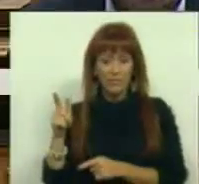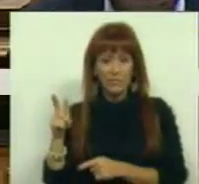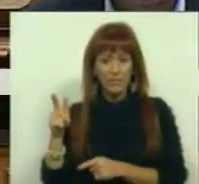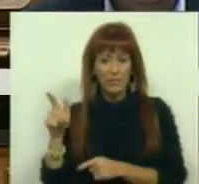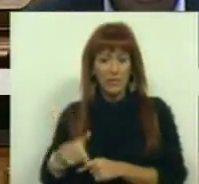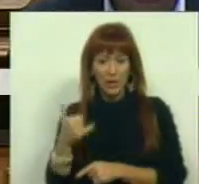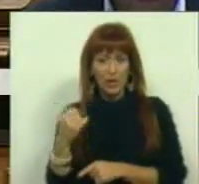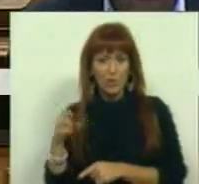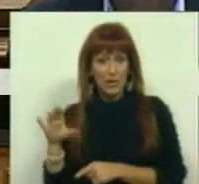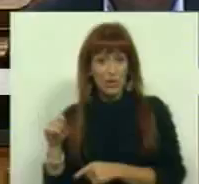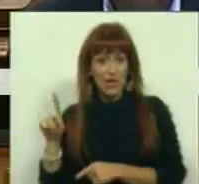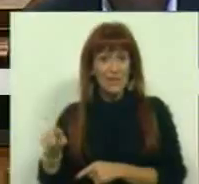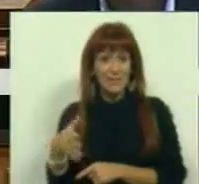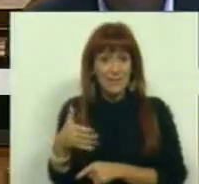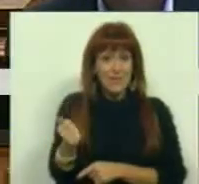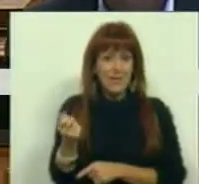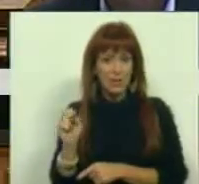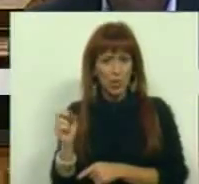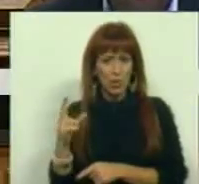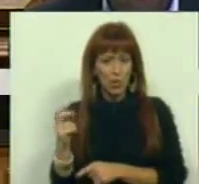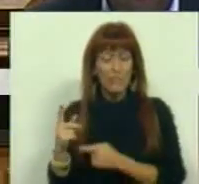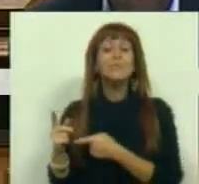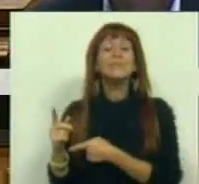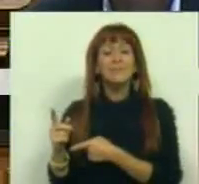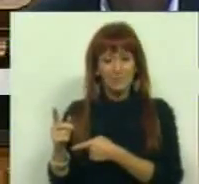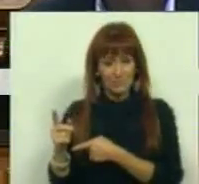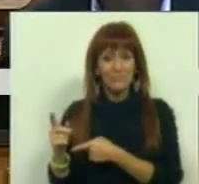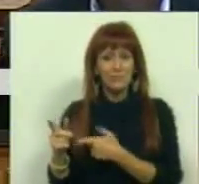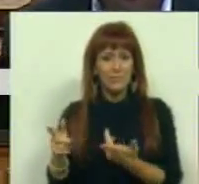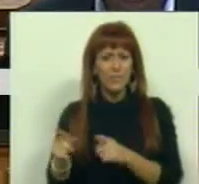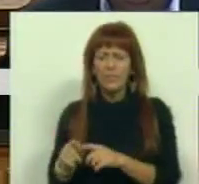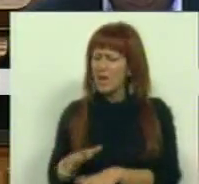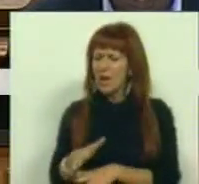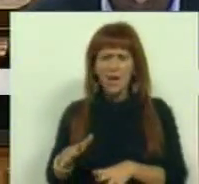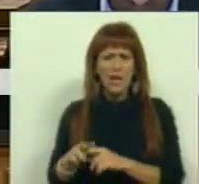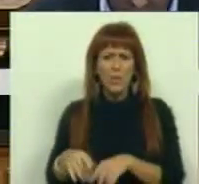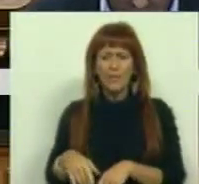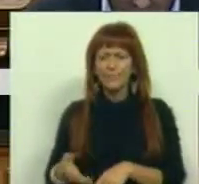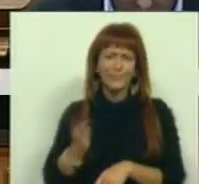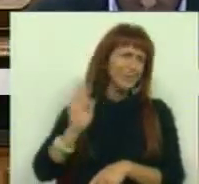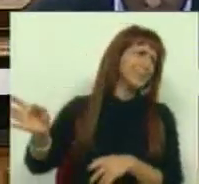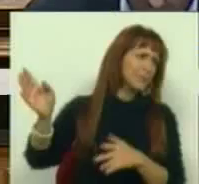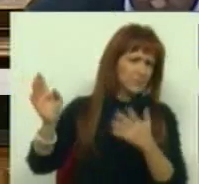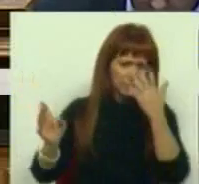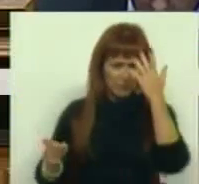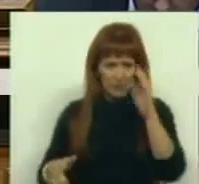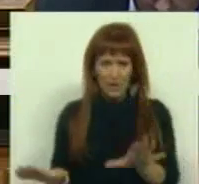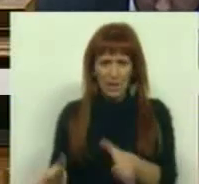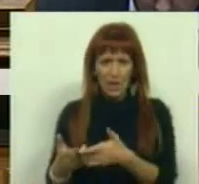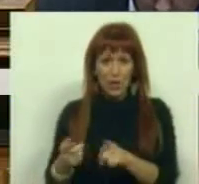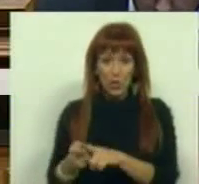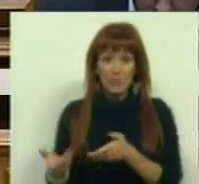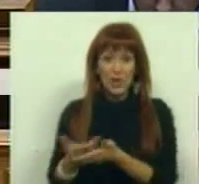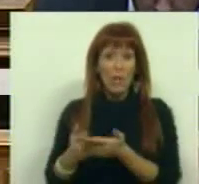de 2010, de 15 de outubro, foi exatamente um grande frete aos grandes